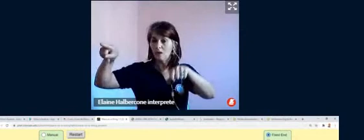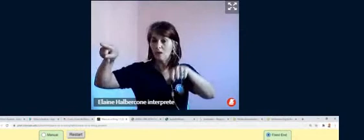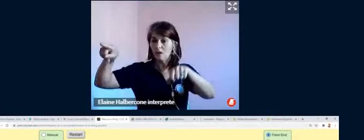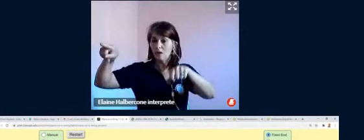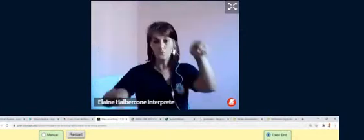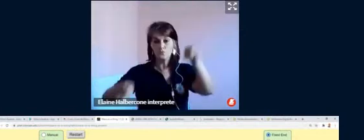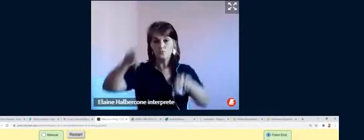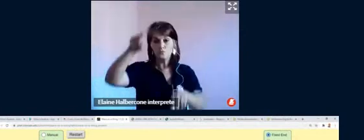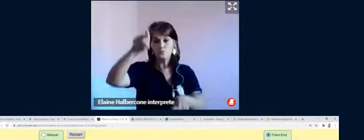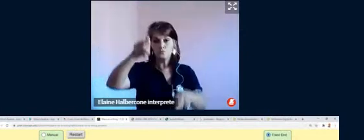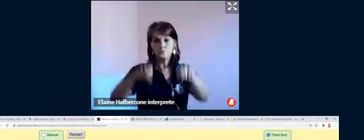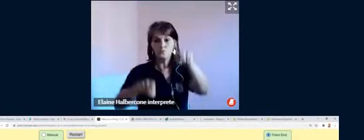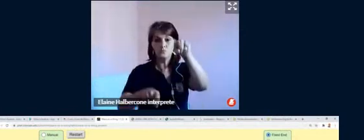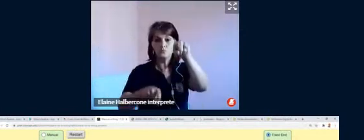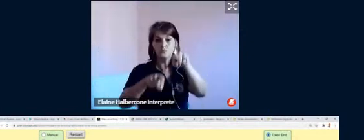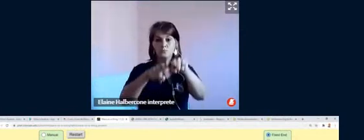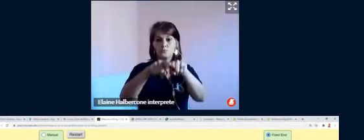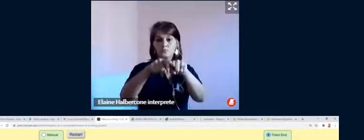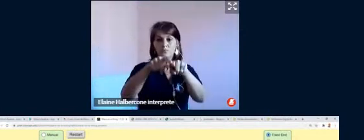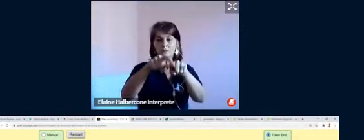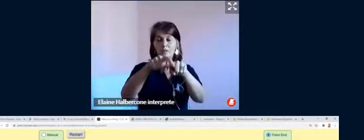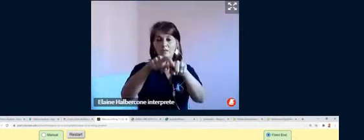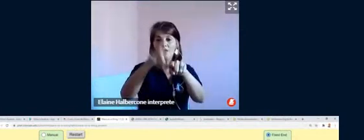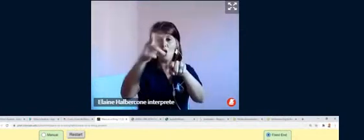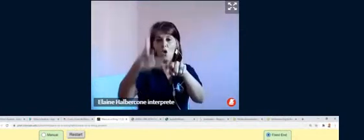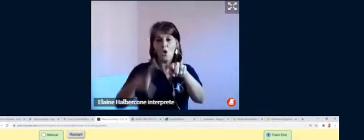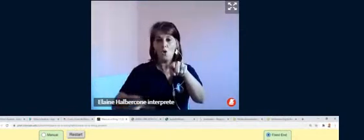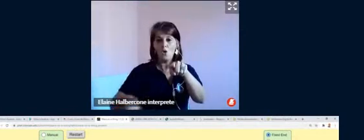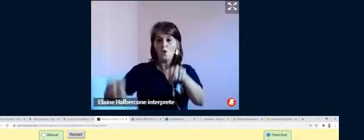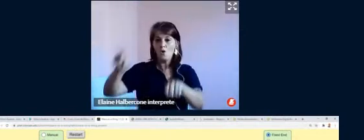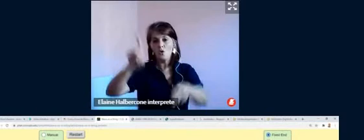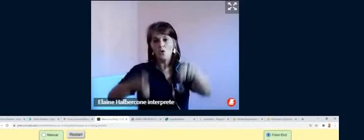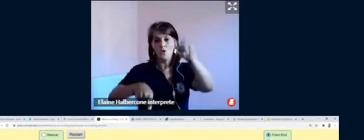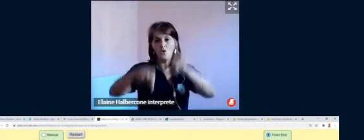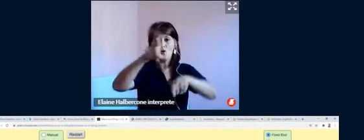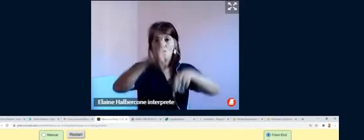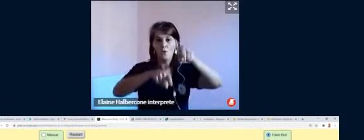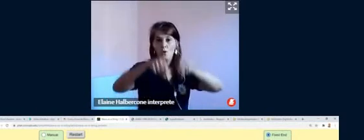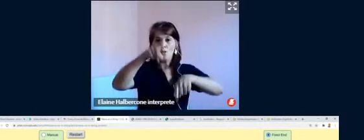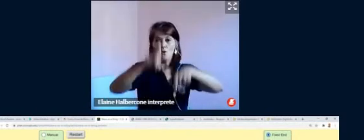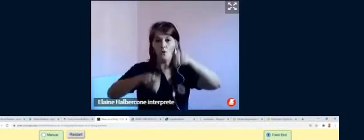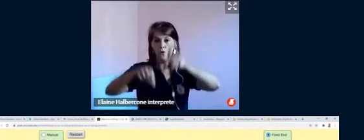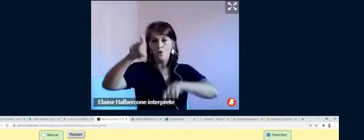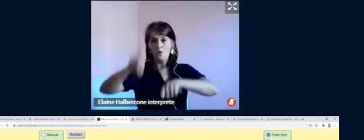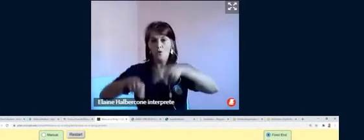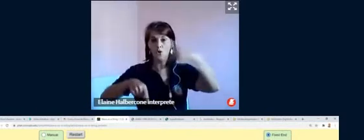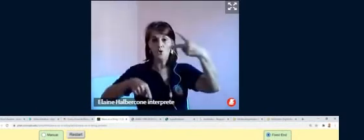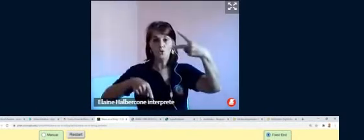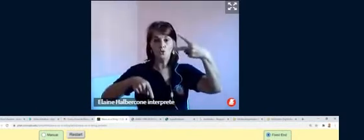Chegou. Agora que ele chegou na extremidade, eu vou liberar um outro pulso. Agora eu tenho dois